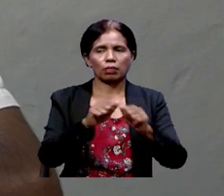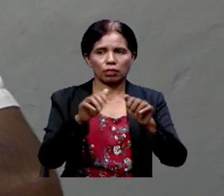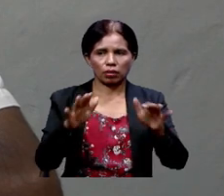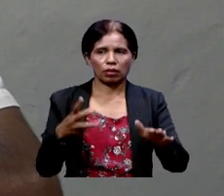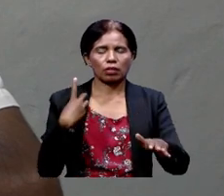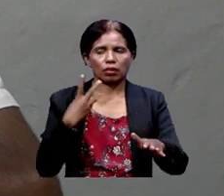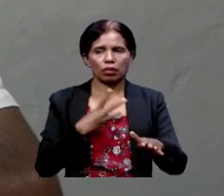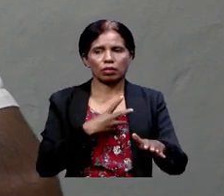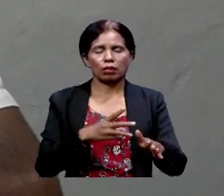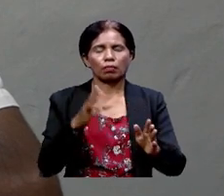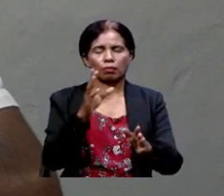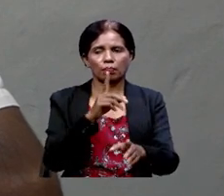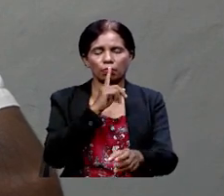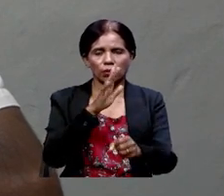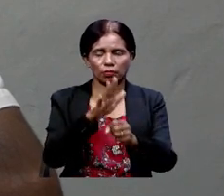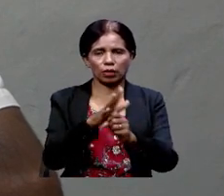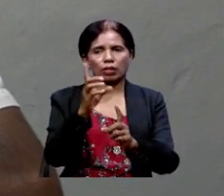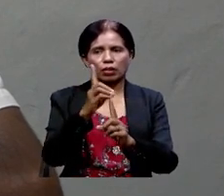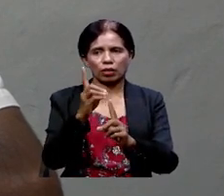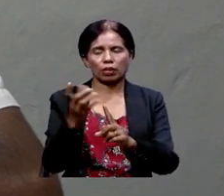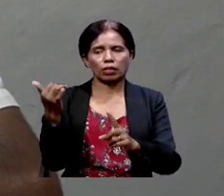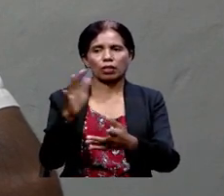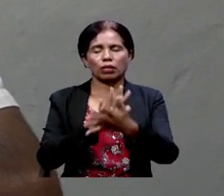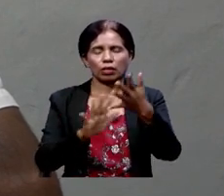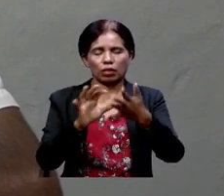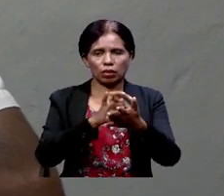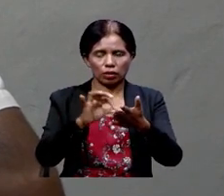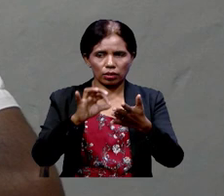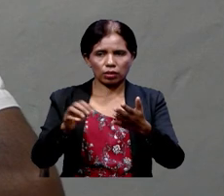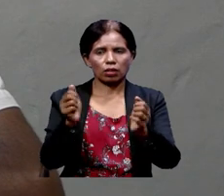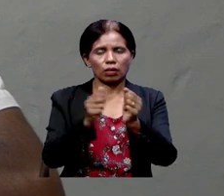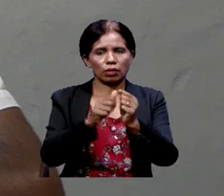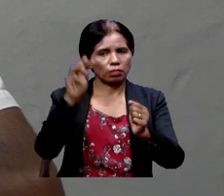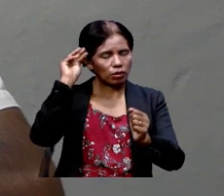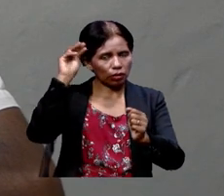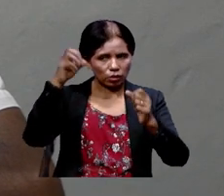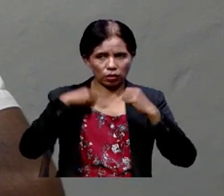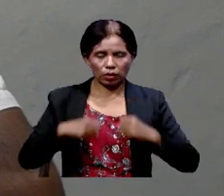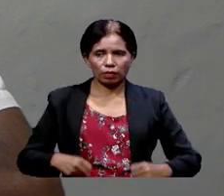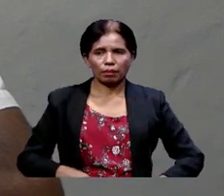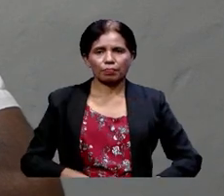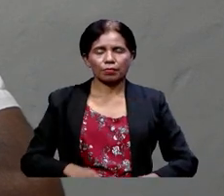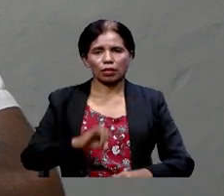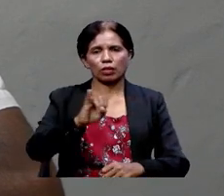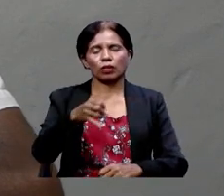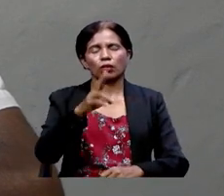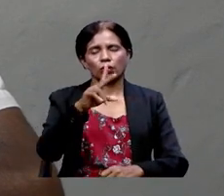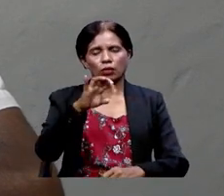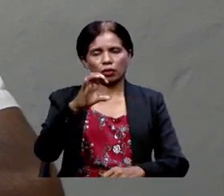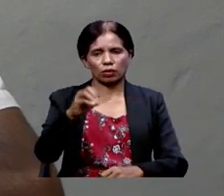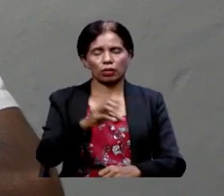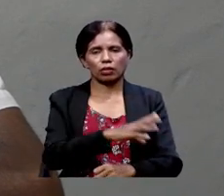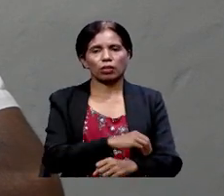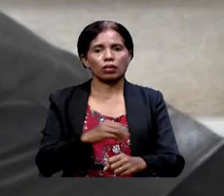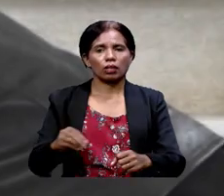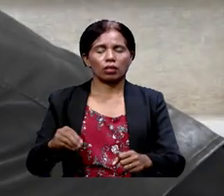ita promete data, será vele maiona, celebra contrato com o Ministério de Saúde. Júlio dos Santos mostra reconhece, pessoal saúde